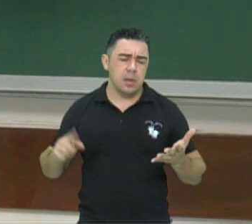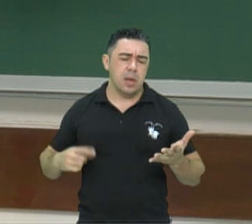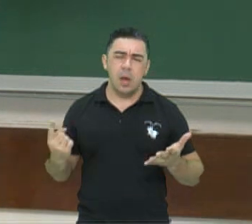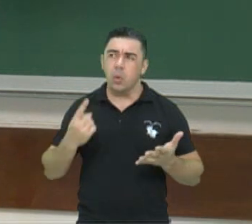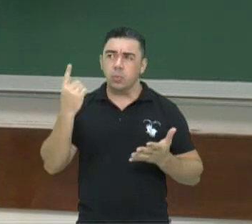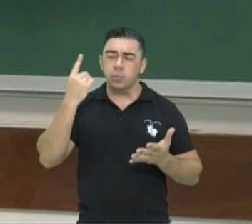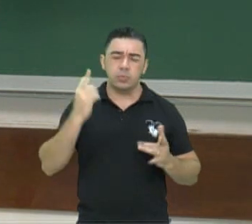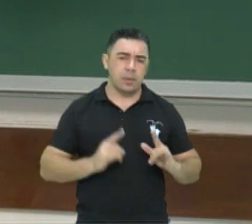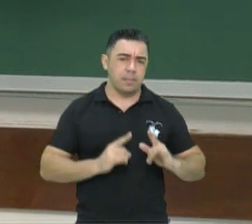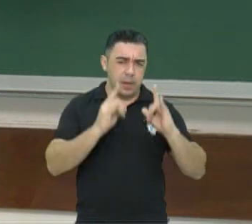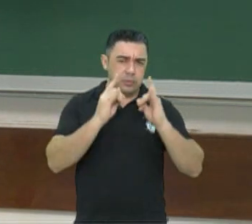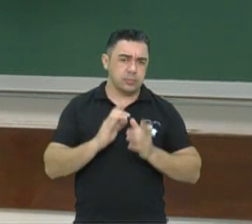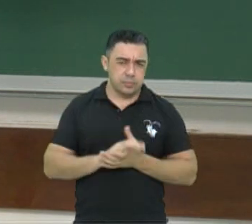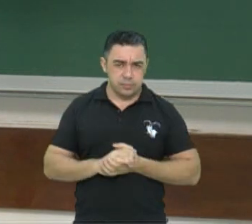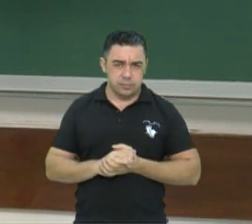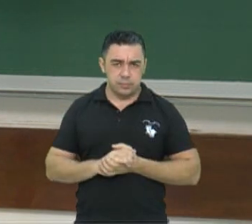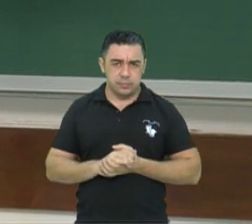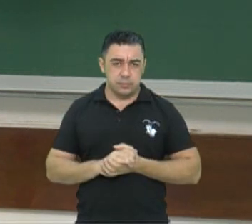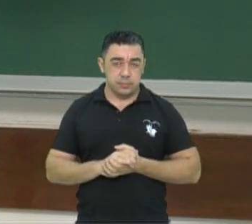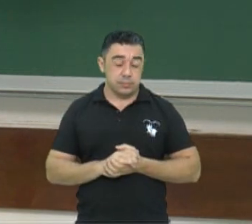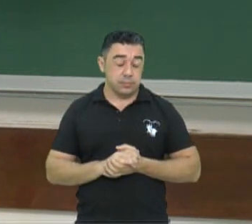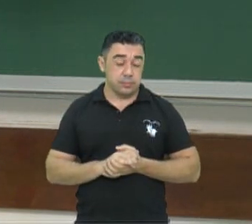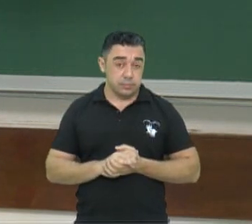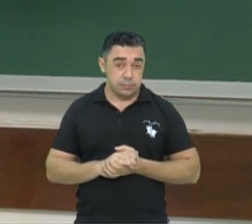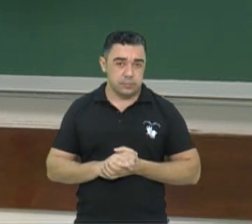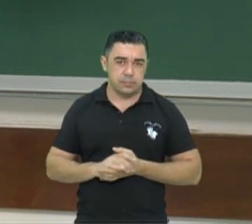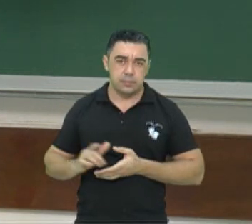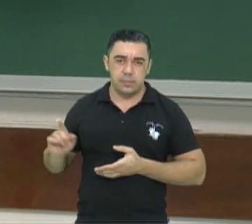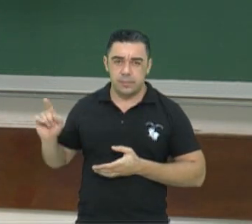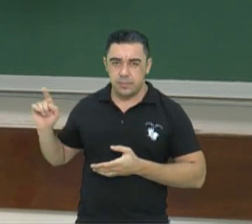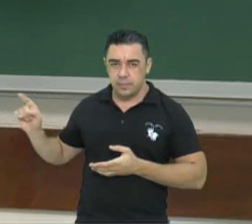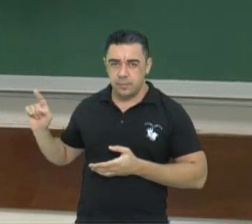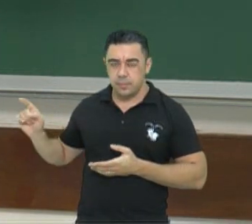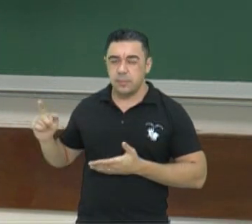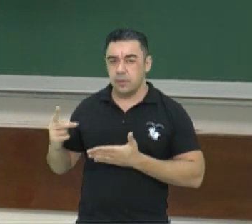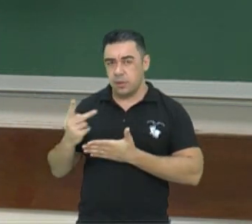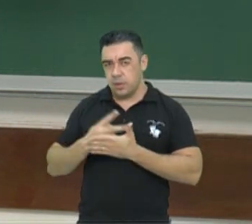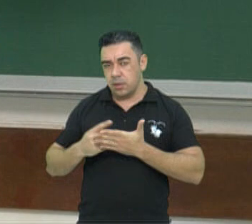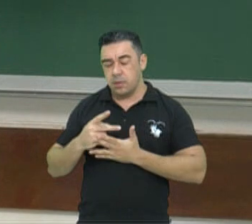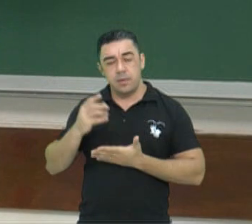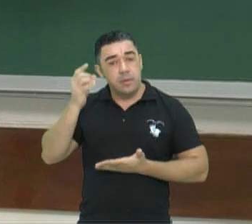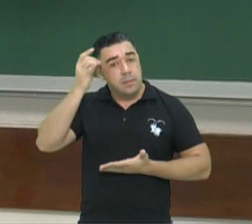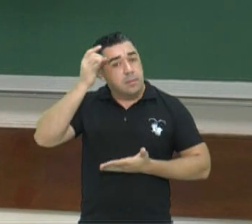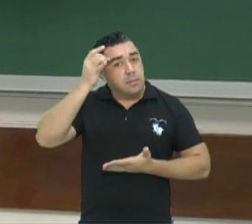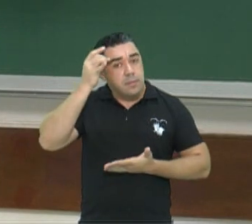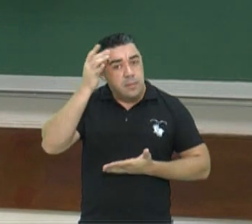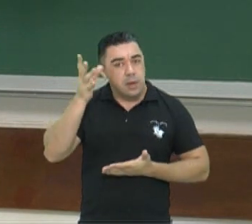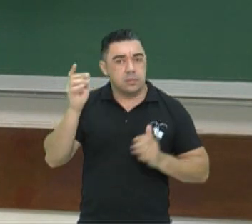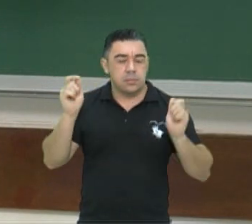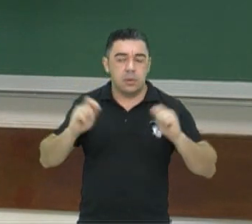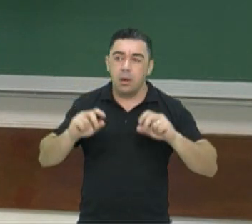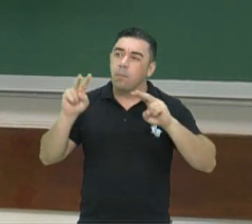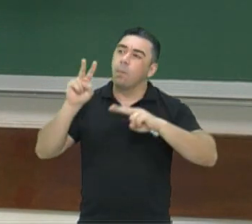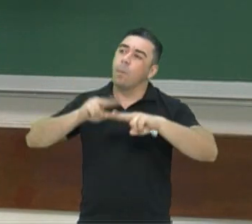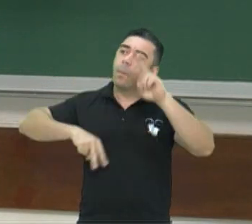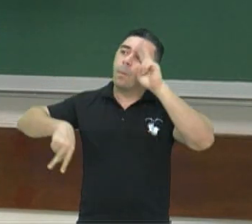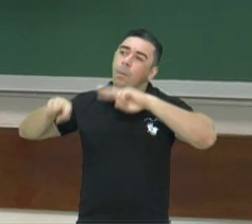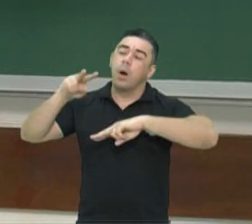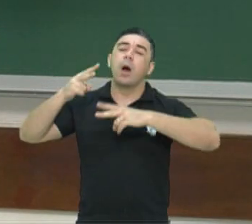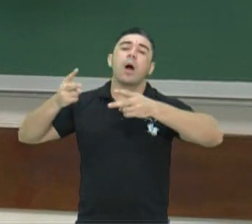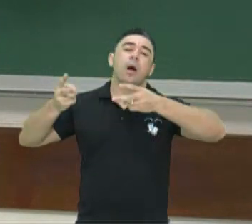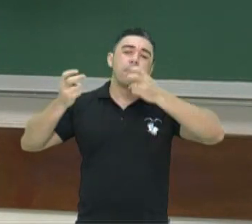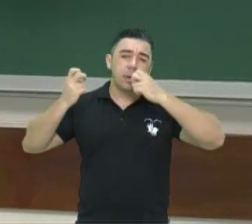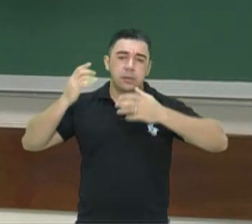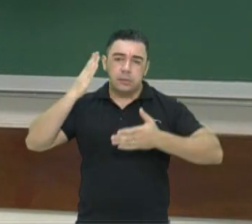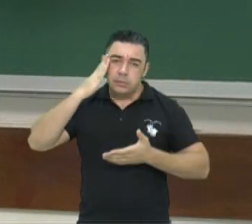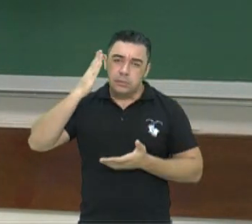desse prédio? Então, aqui, com a figura, fica muito mais fácil visualmente eu olhar para